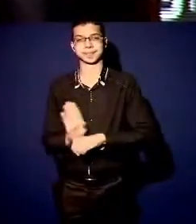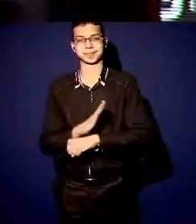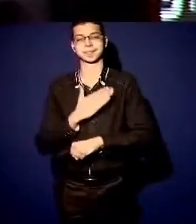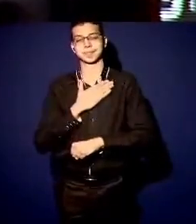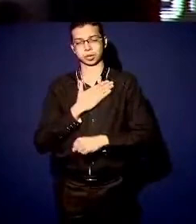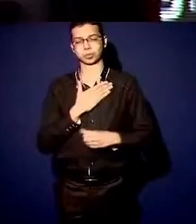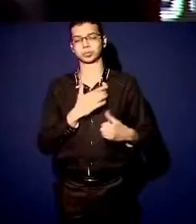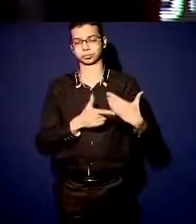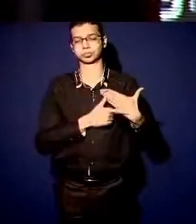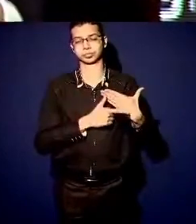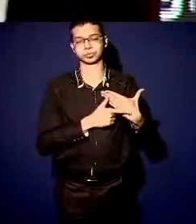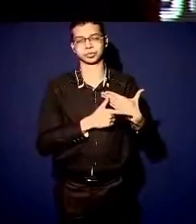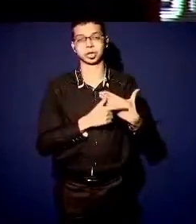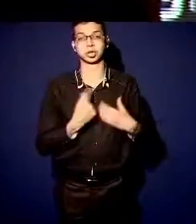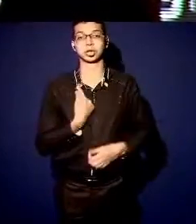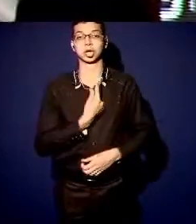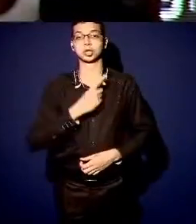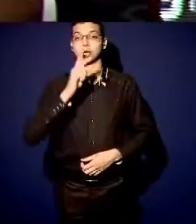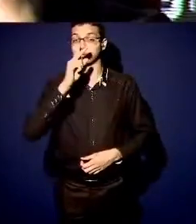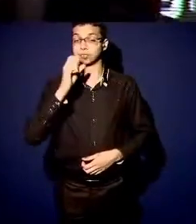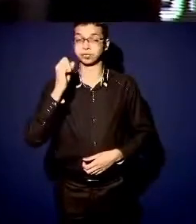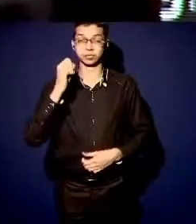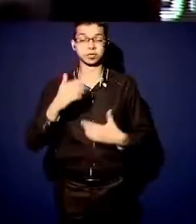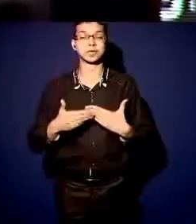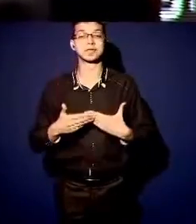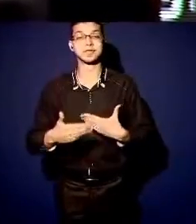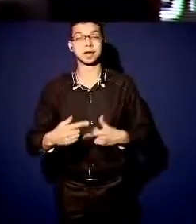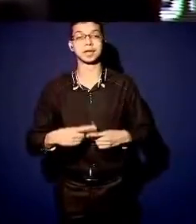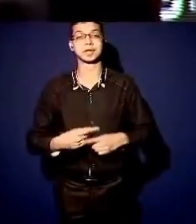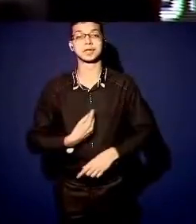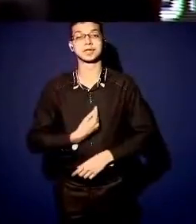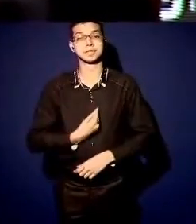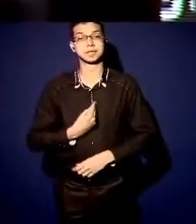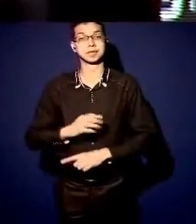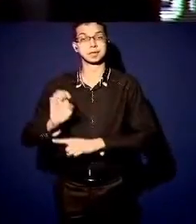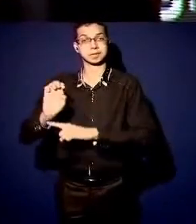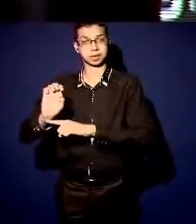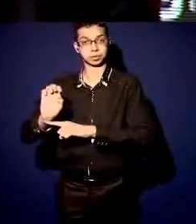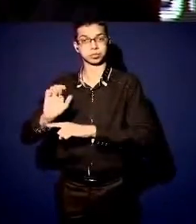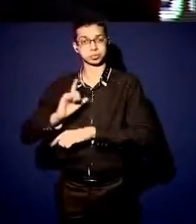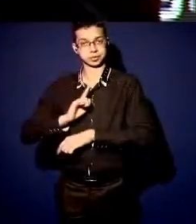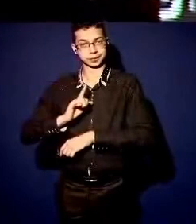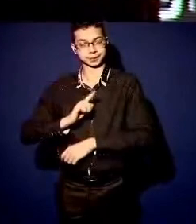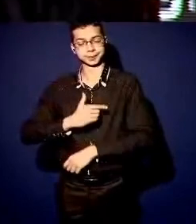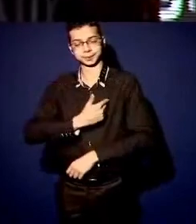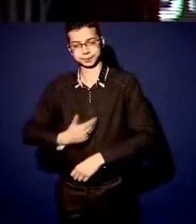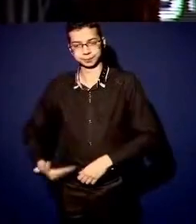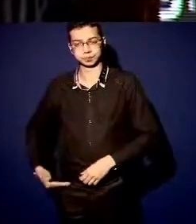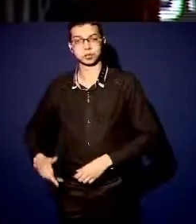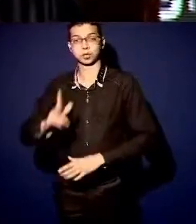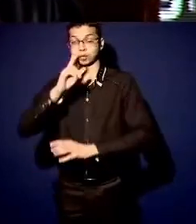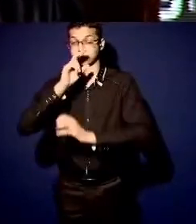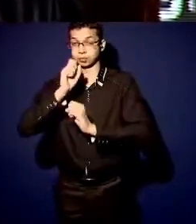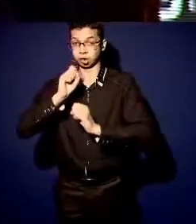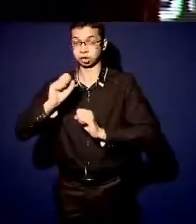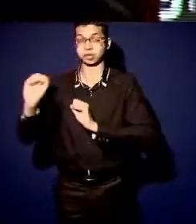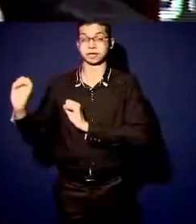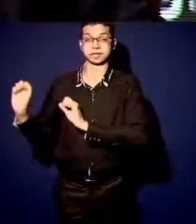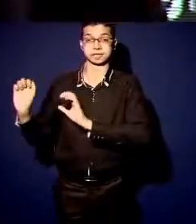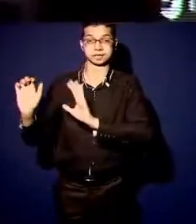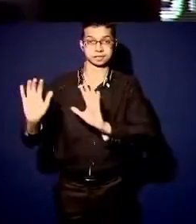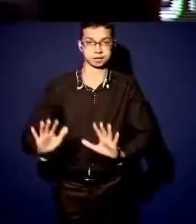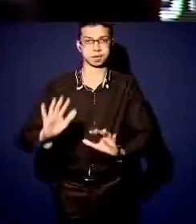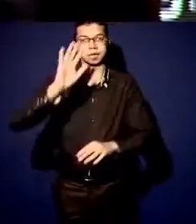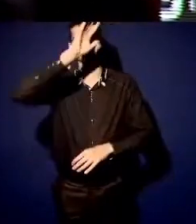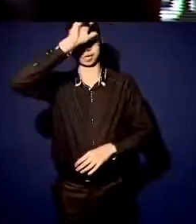e nós vamos fortalecer muito a presença estatal na Amazônia agora com investimentos do